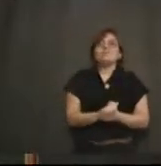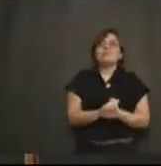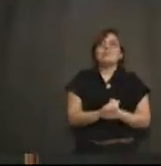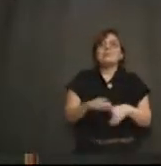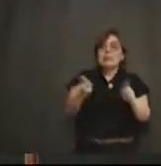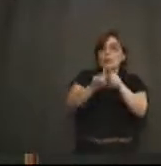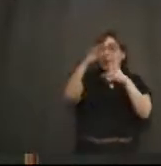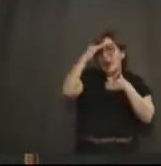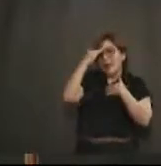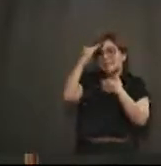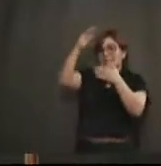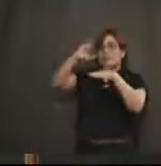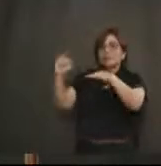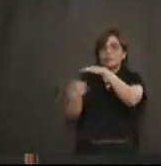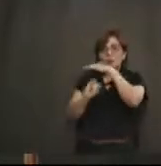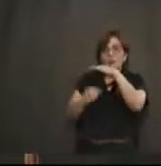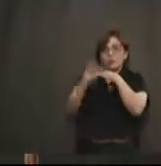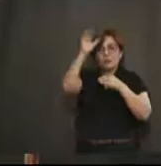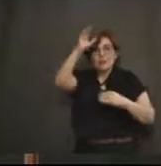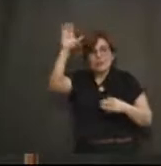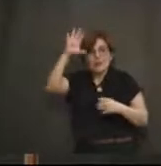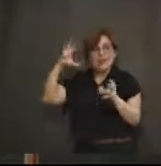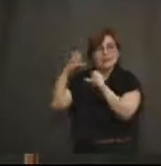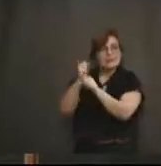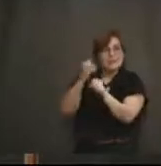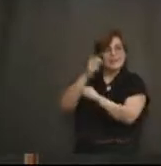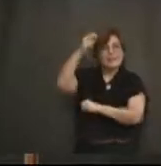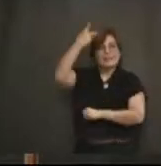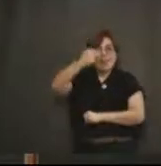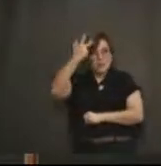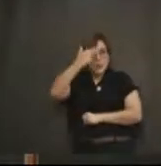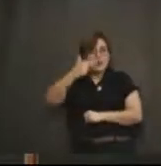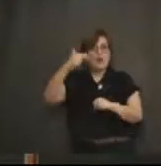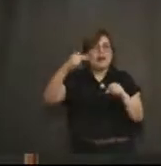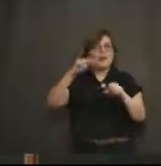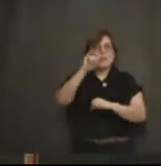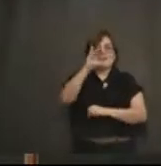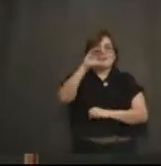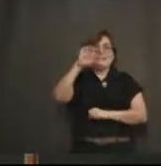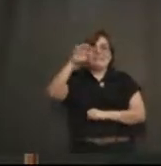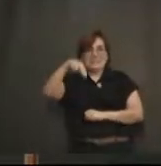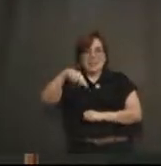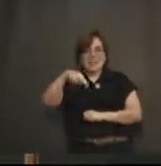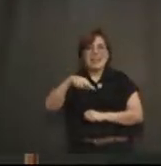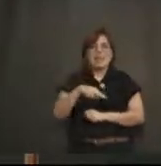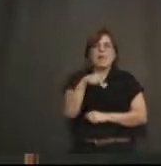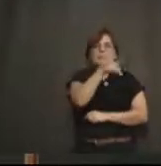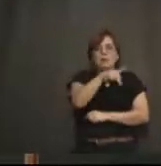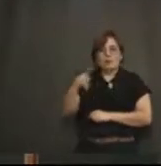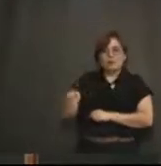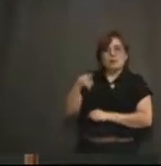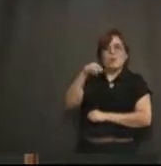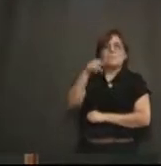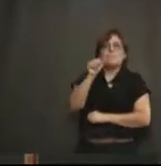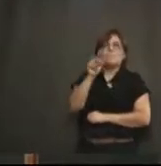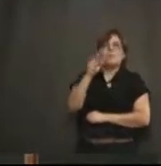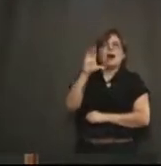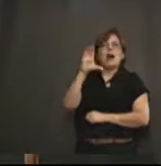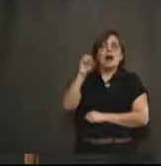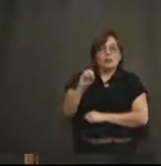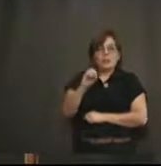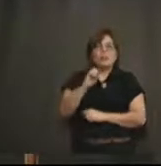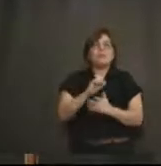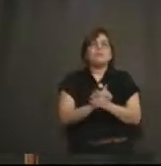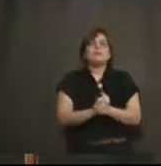agradecer ao Instituto de Ciências Exatas e Naturais, ICEM, na pessoa do senhor diretor Marcos Monteiro Diniz,